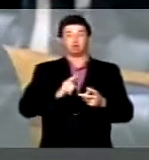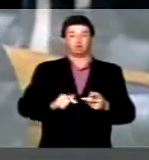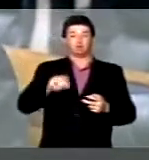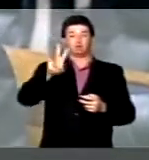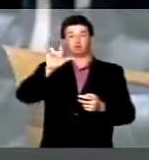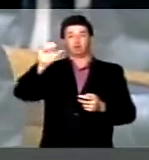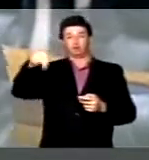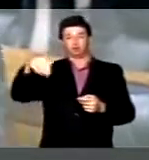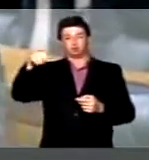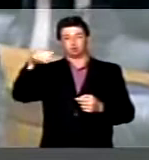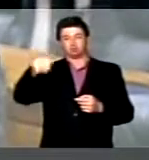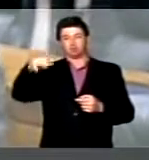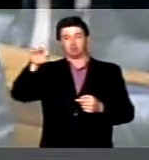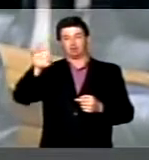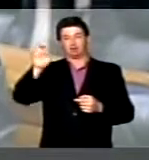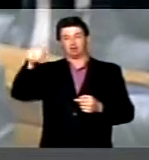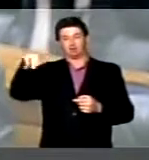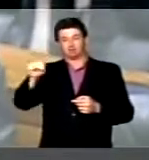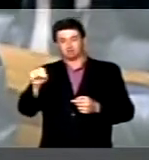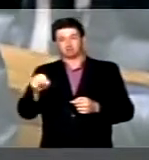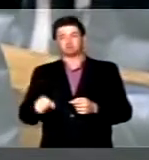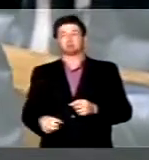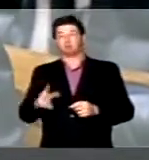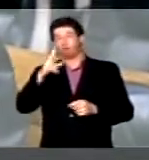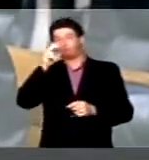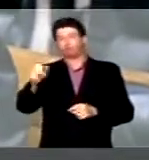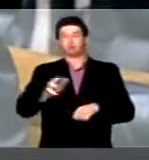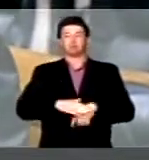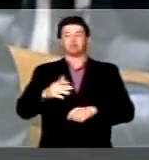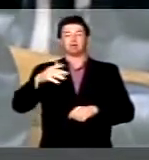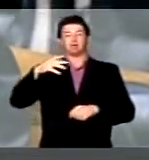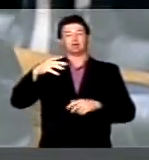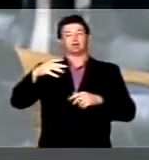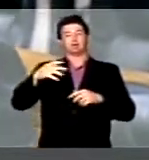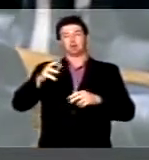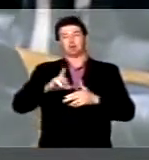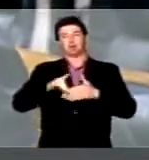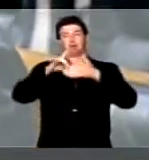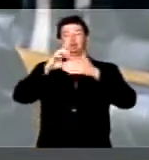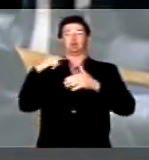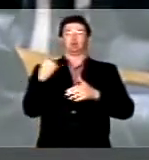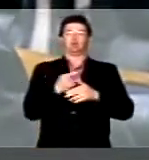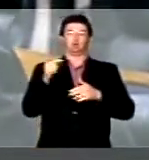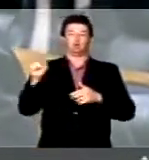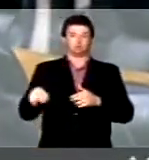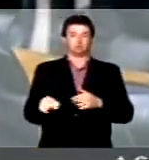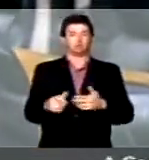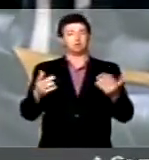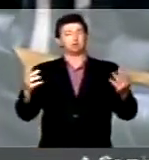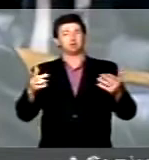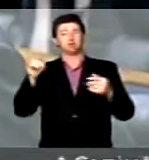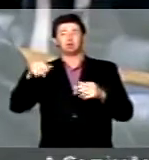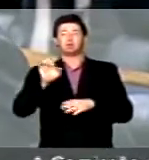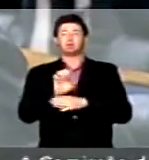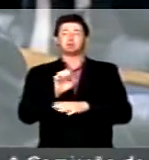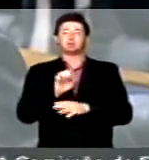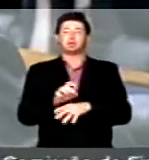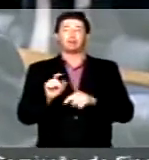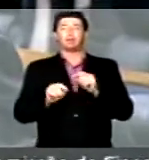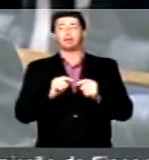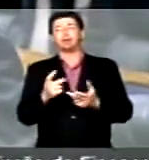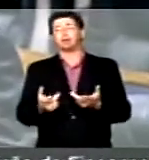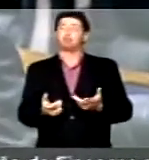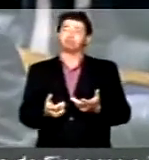governador Wilson Barbosa Martins, as duas expoências políticas do Mato Grosso do Sul, e um estado que